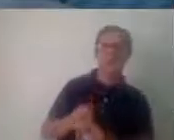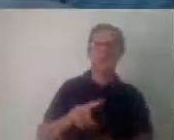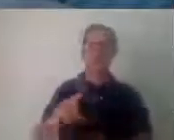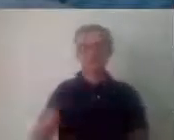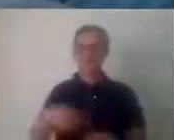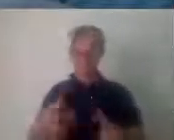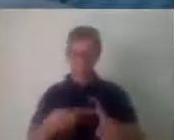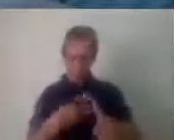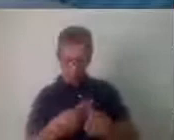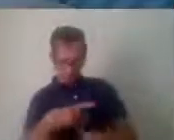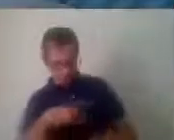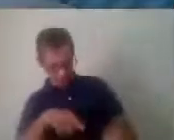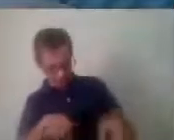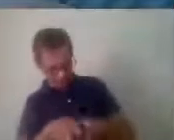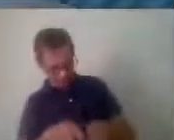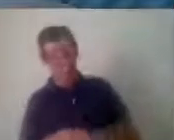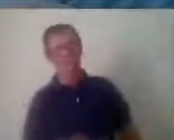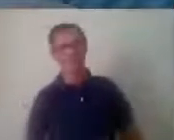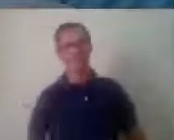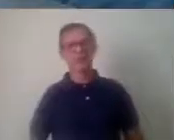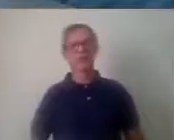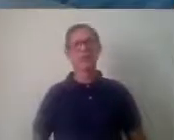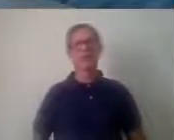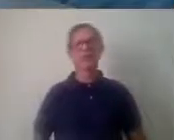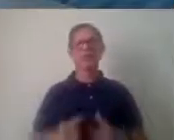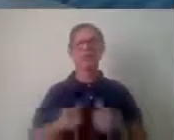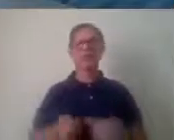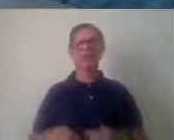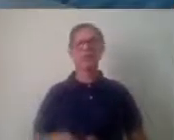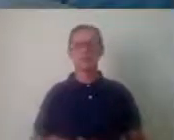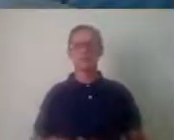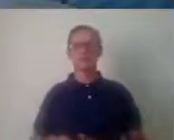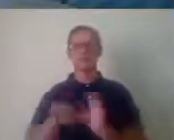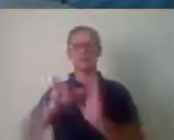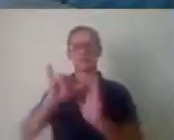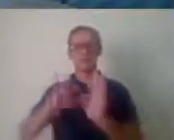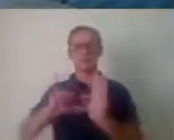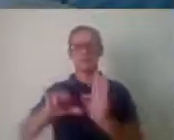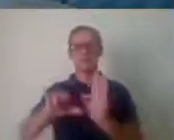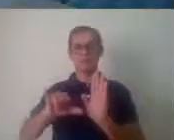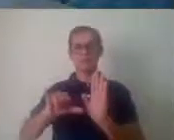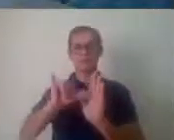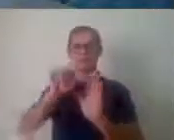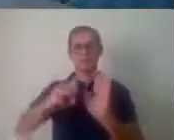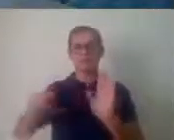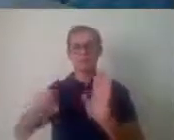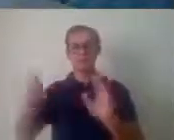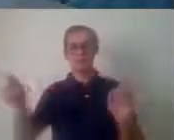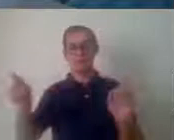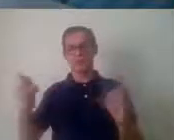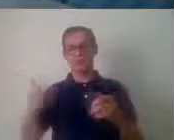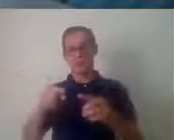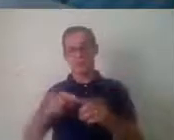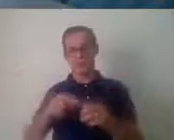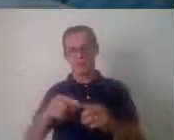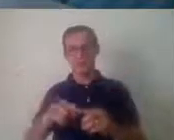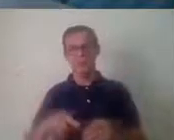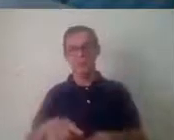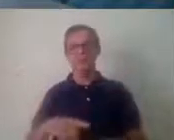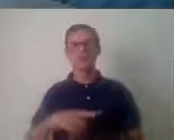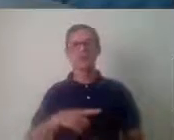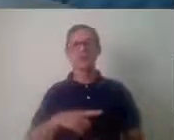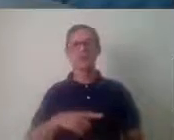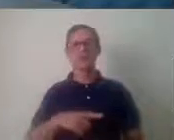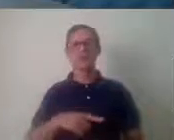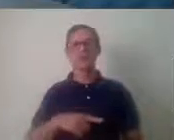dupla. Nós temos, finge que esse aqui é meu plano XY e a gente tem o Zzinho aqui, né? Finge que dá isso aí. Então, a gente tem isso